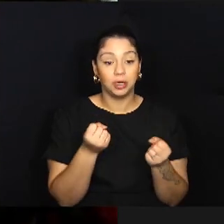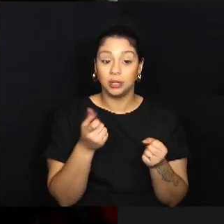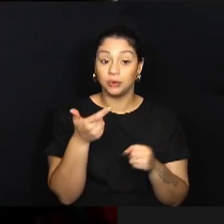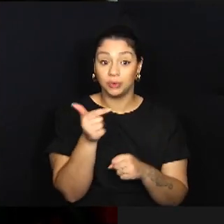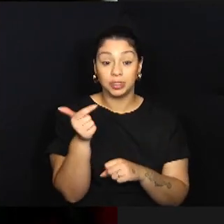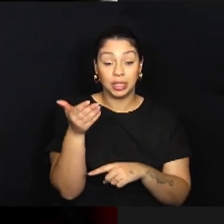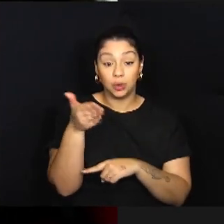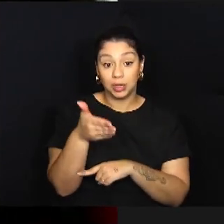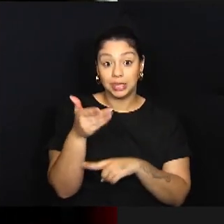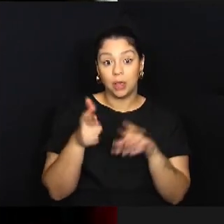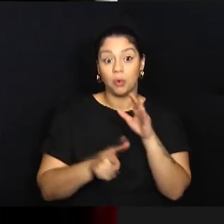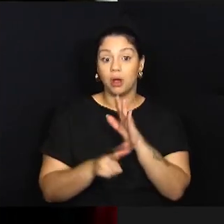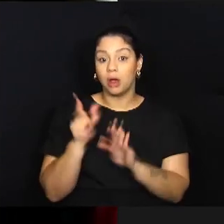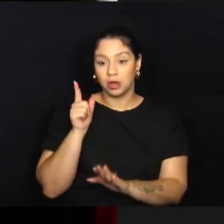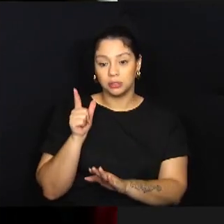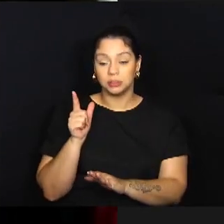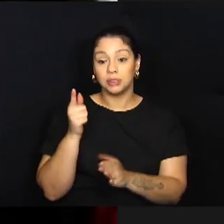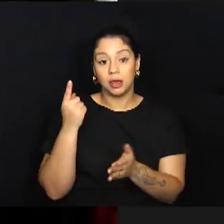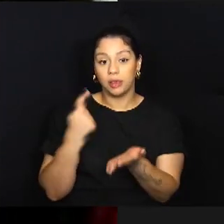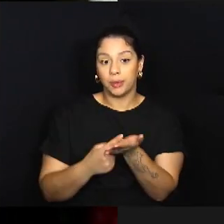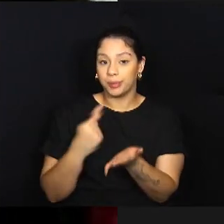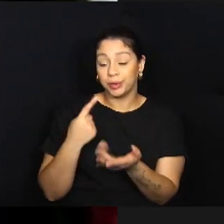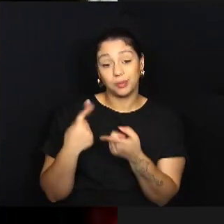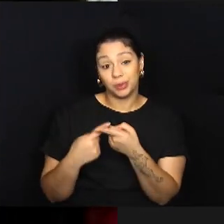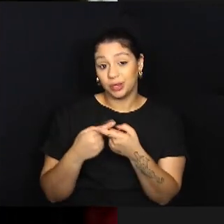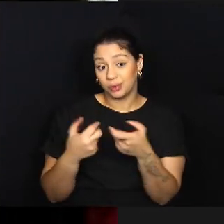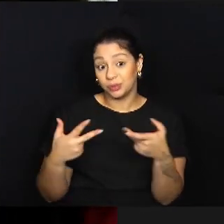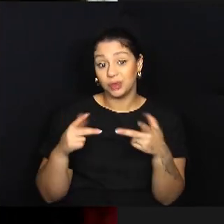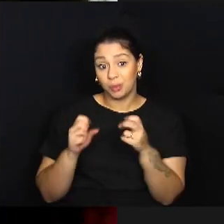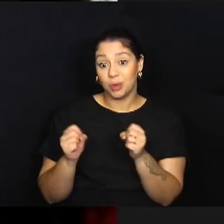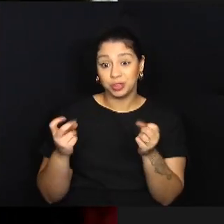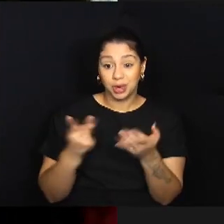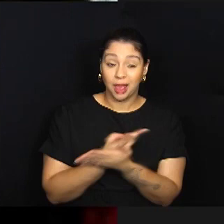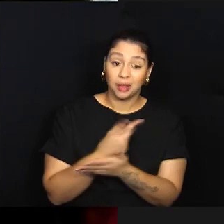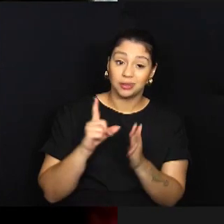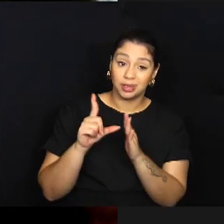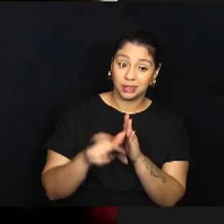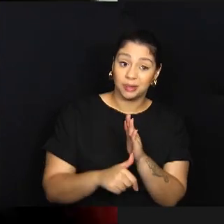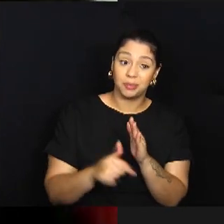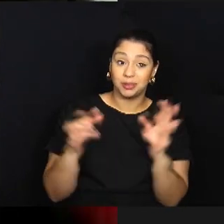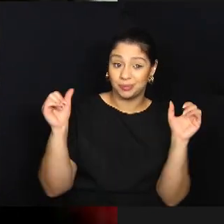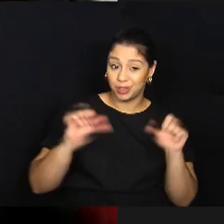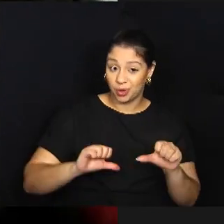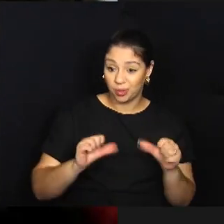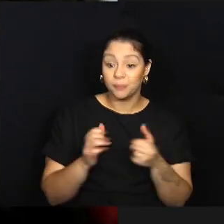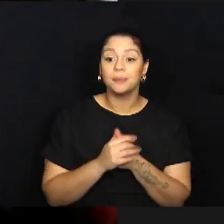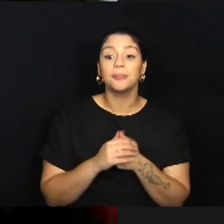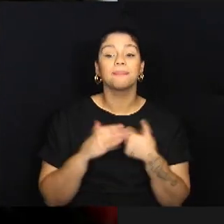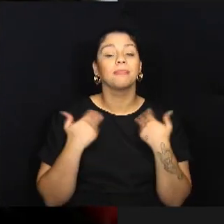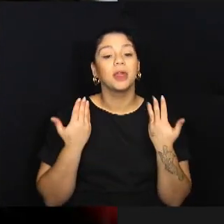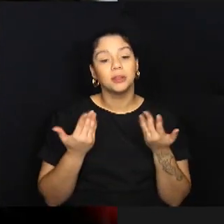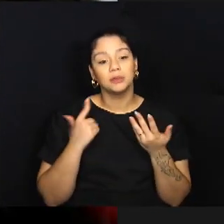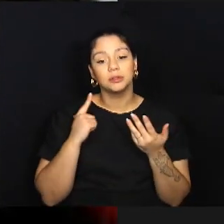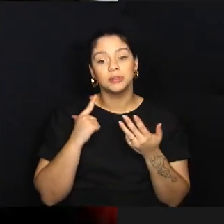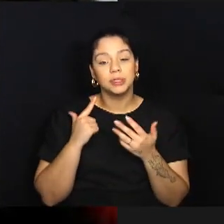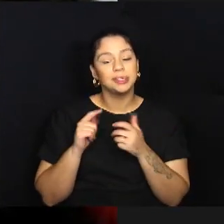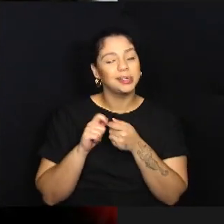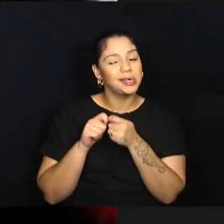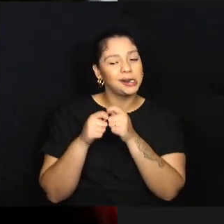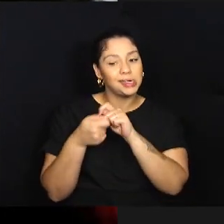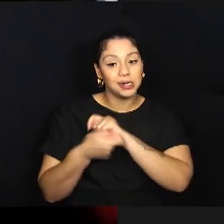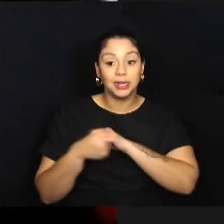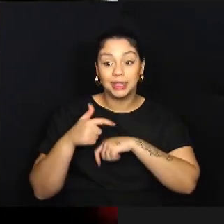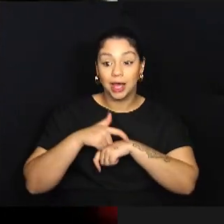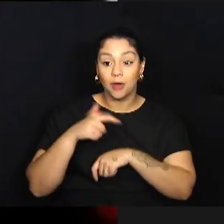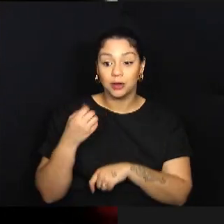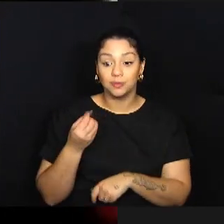antecedência grande, porque senão as coisas podem dar errado e depois você tem que... Isso fica pior. Então a gente vai ajustando na viagem. A